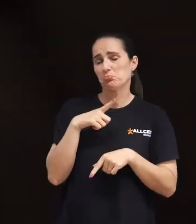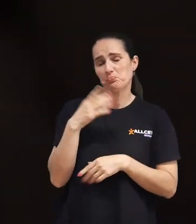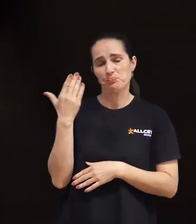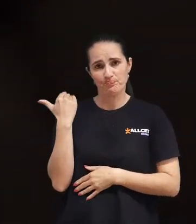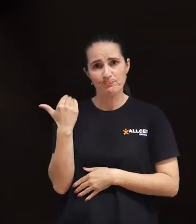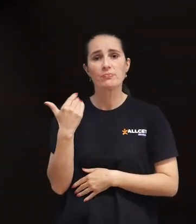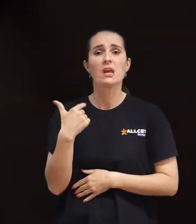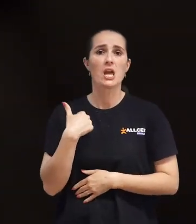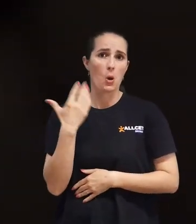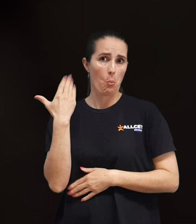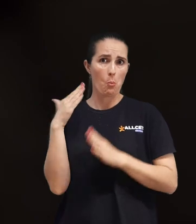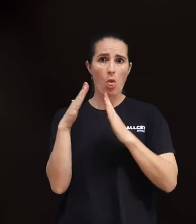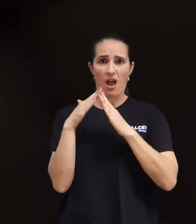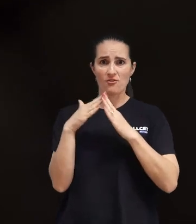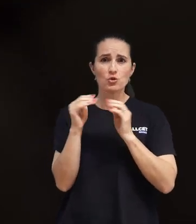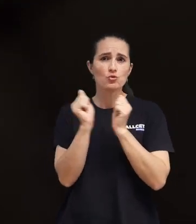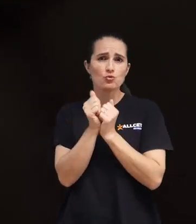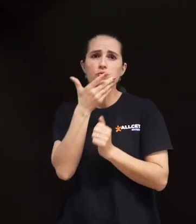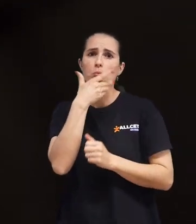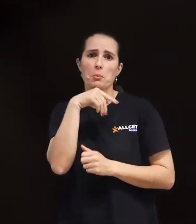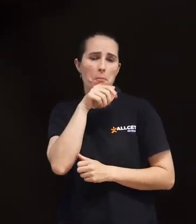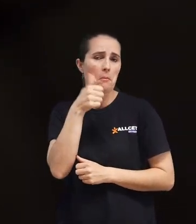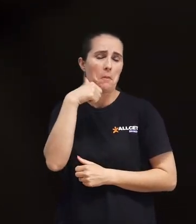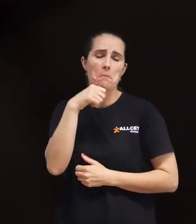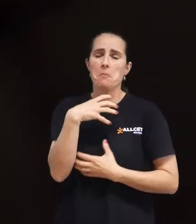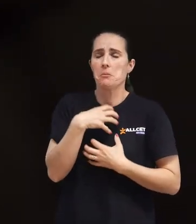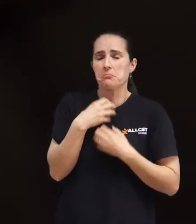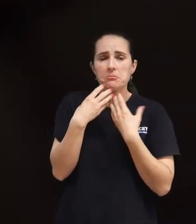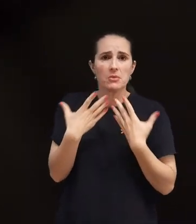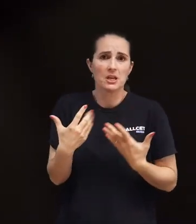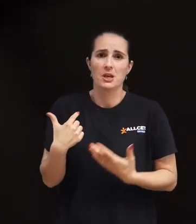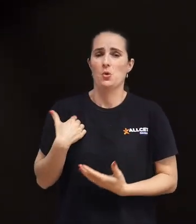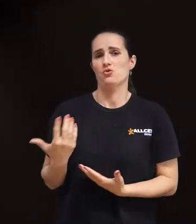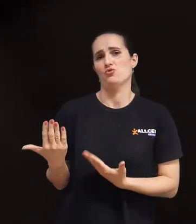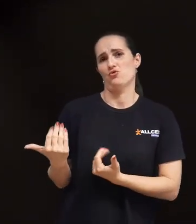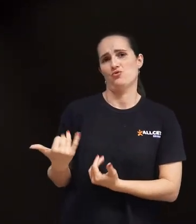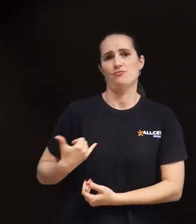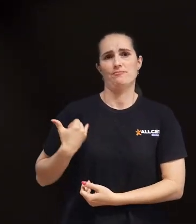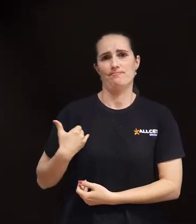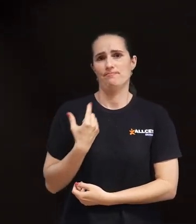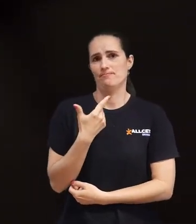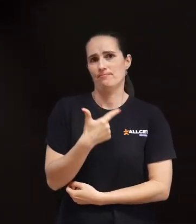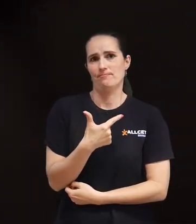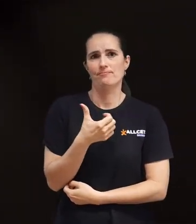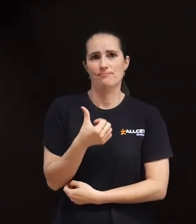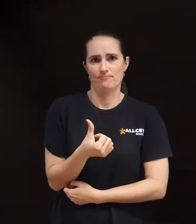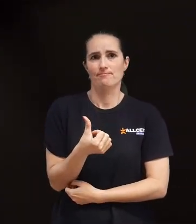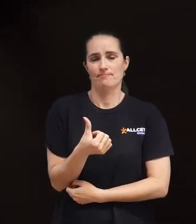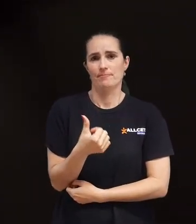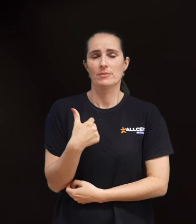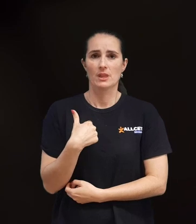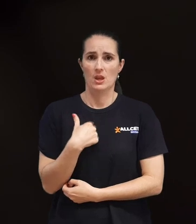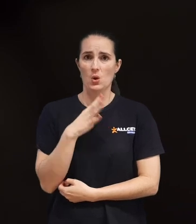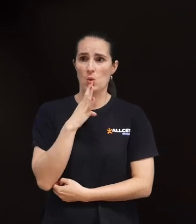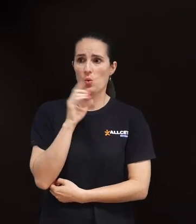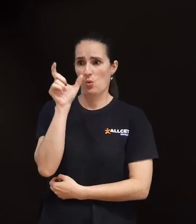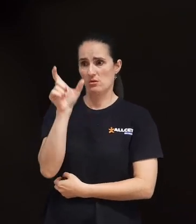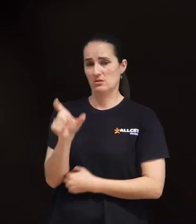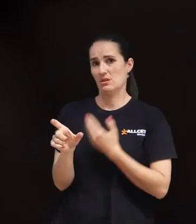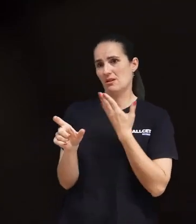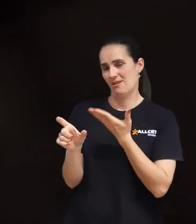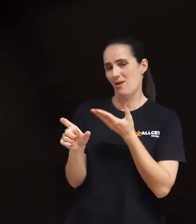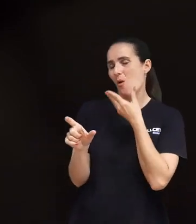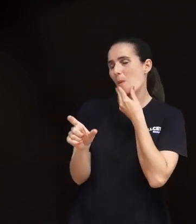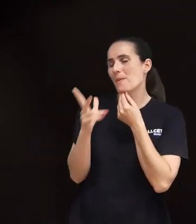perfeito. Então, quando ele começou a me cobrar a mesma perfeição, eu entendia que ele tinha uma autoridade para fazer isso.